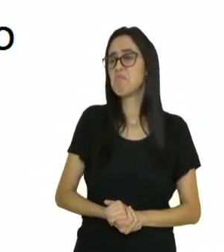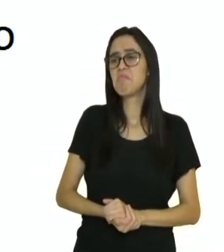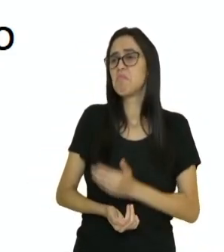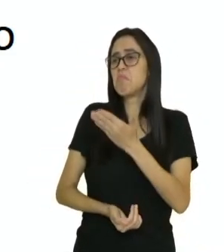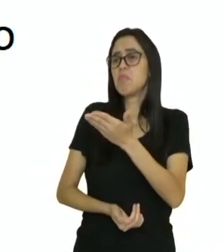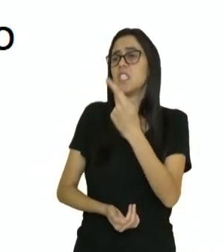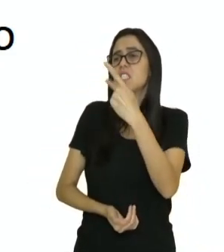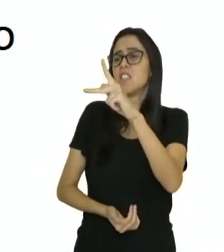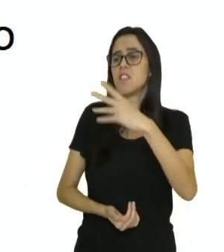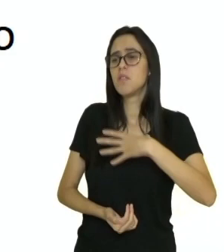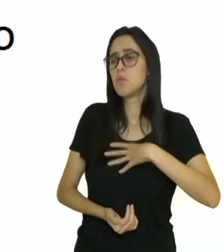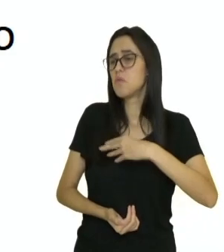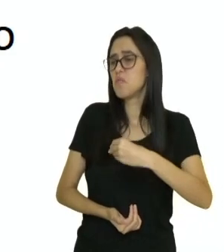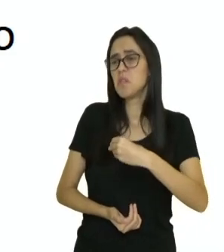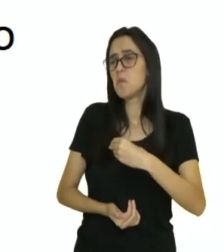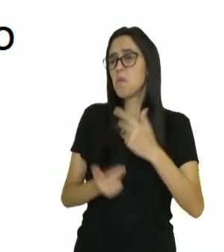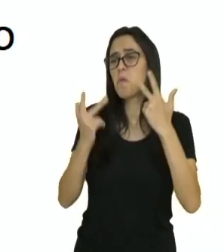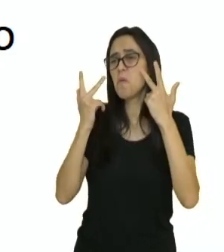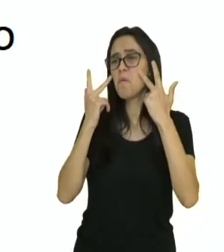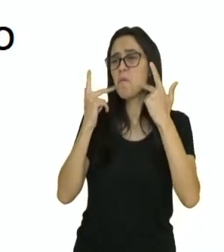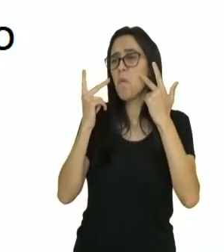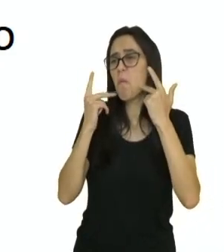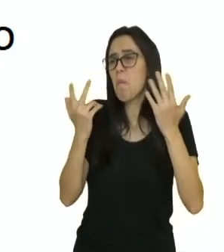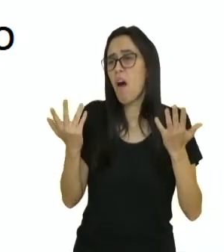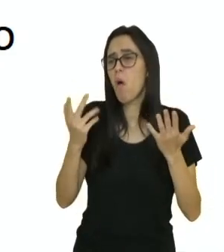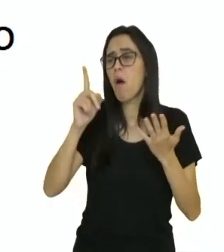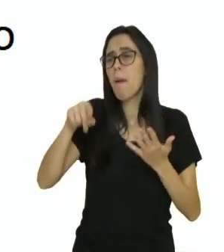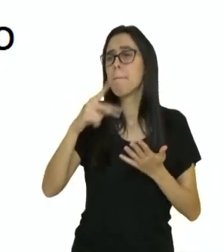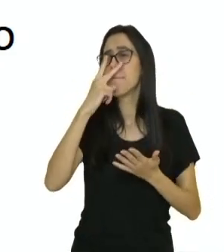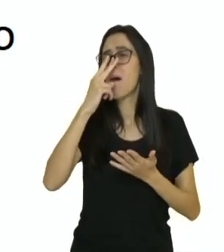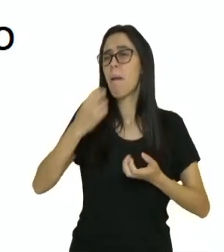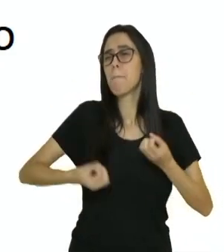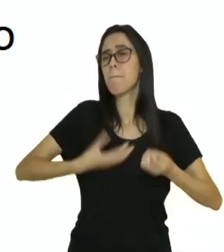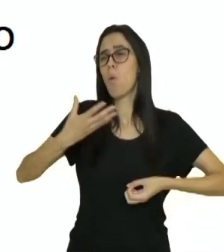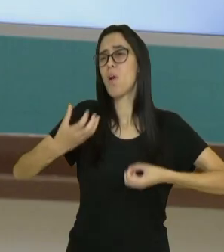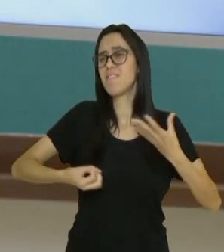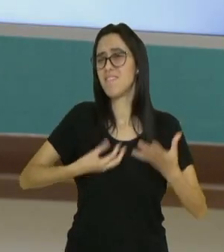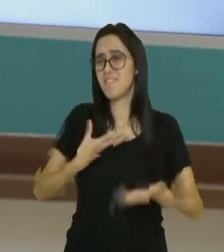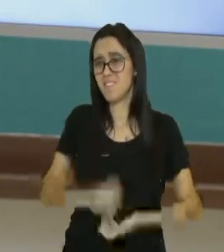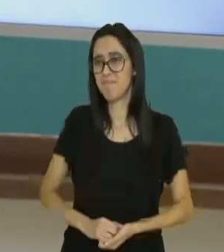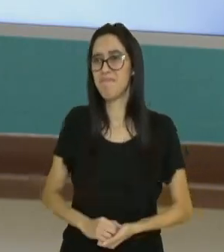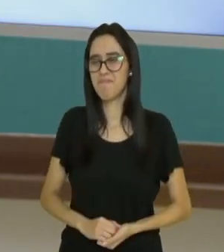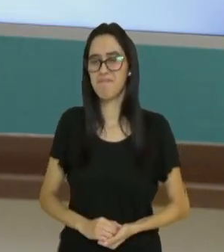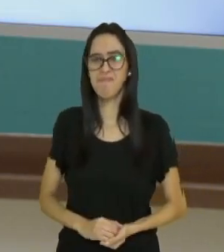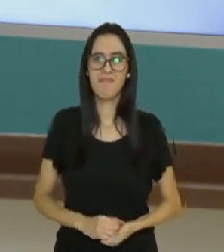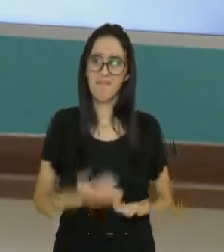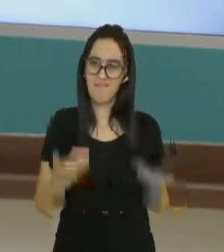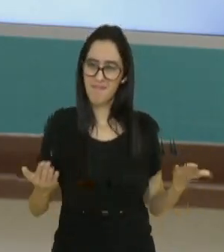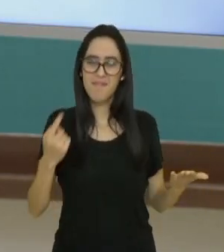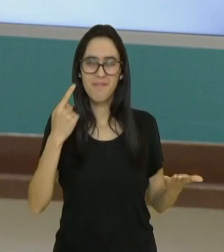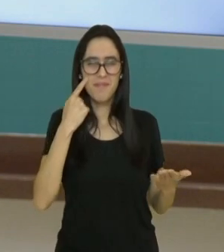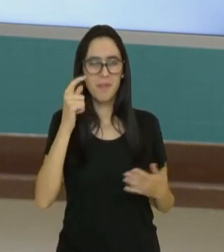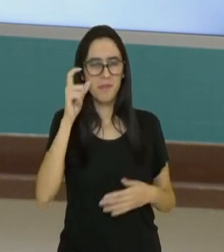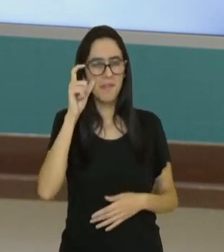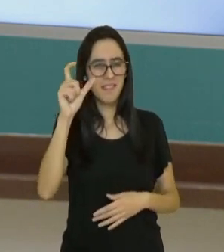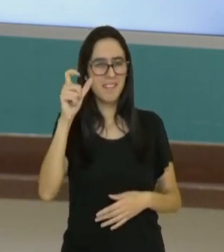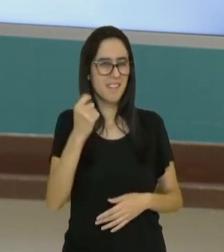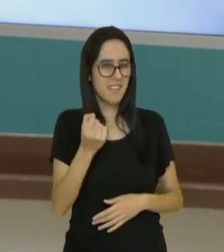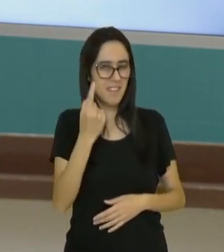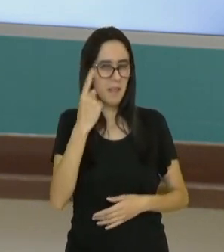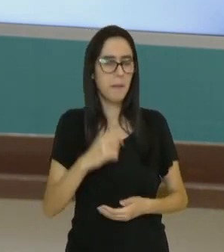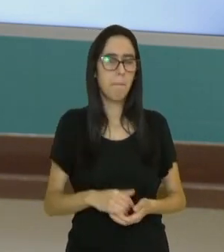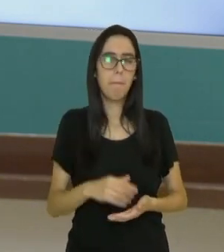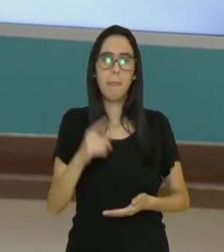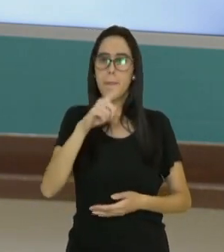fazer, dona Coló. Esse menino é mesmo um caso de poesia. Olha só que interessante esse conto, né? Então